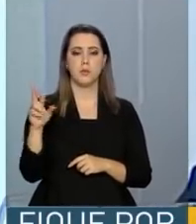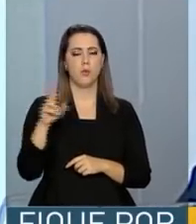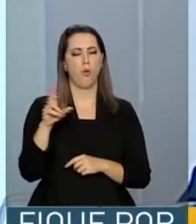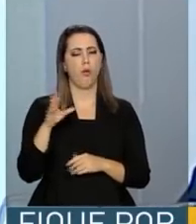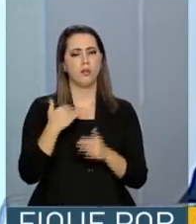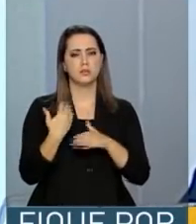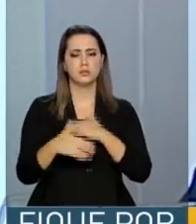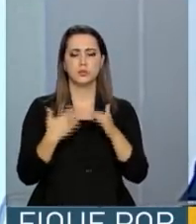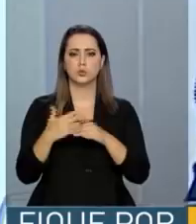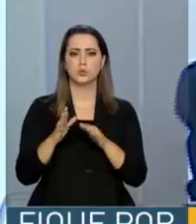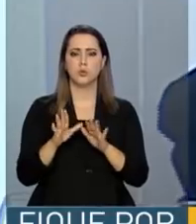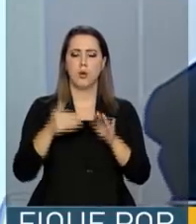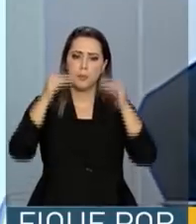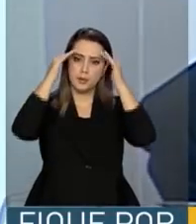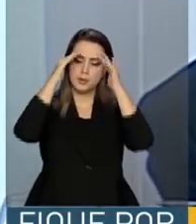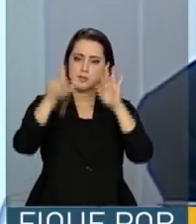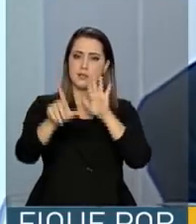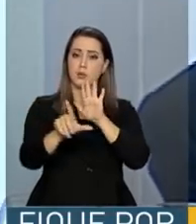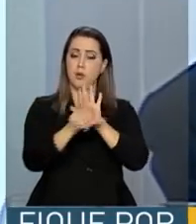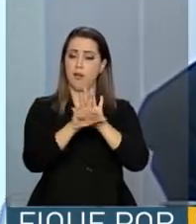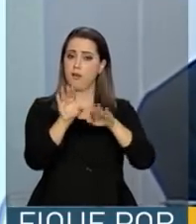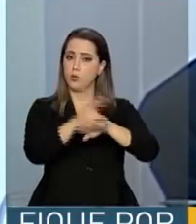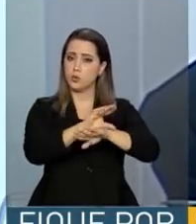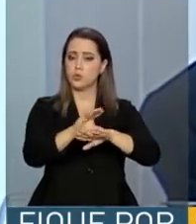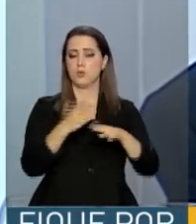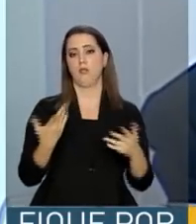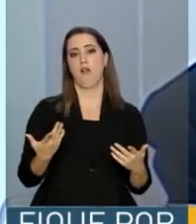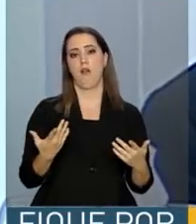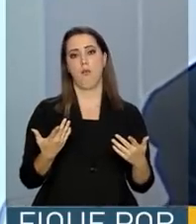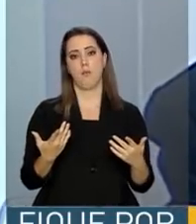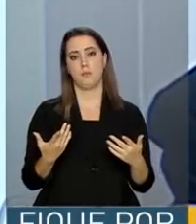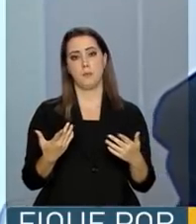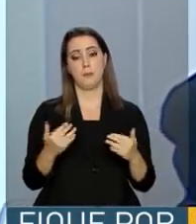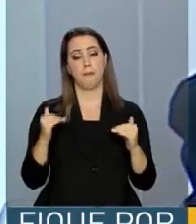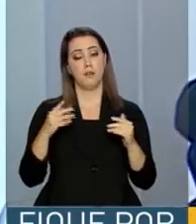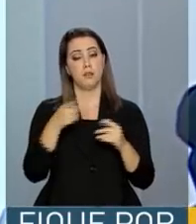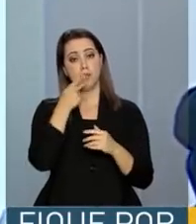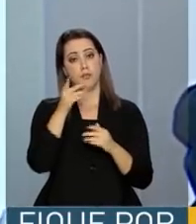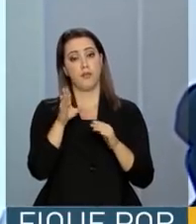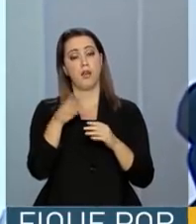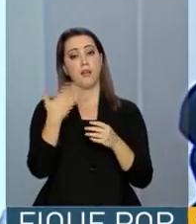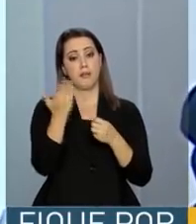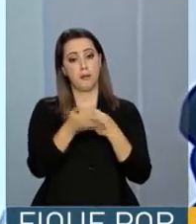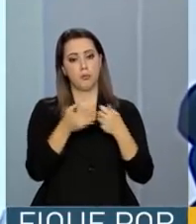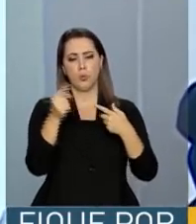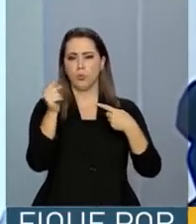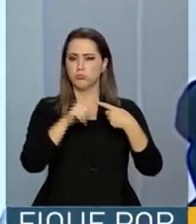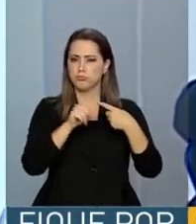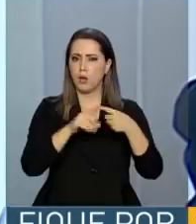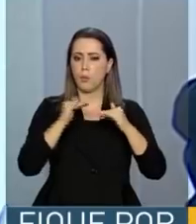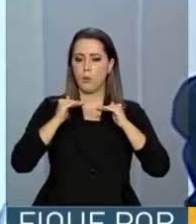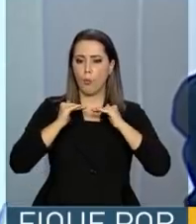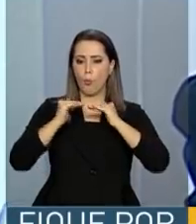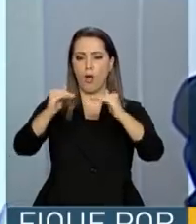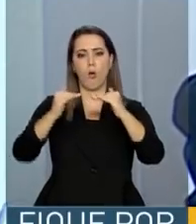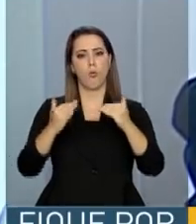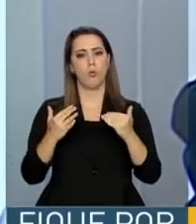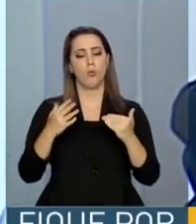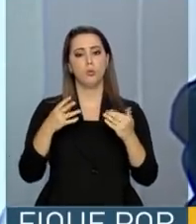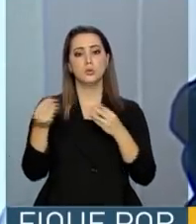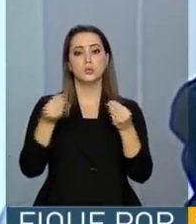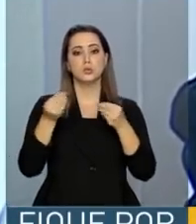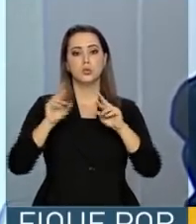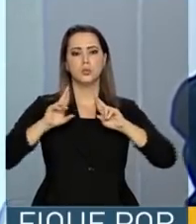o princípio da igualdade porque quando você vai violar o princípio da igualdade você tem que ter uma correlação lógica entre a